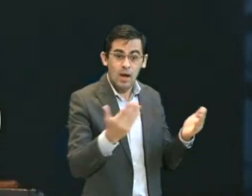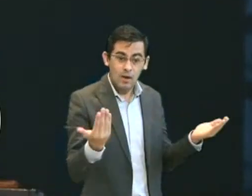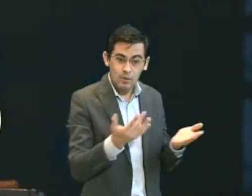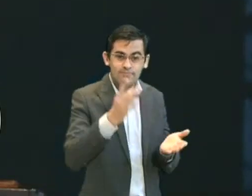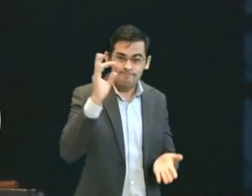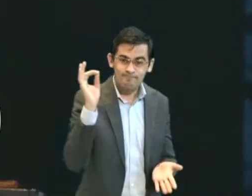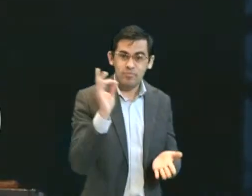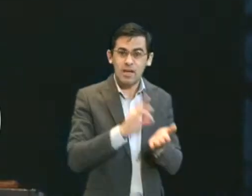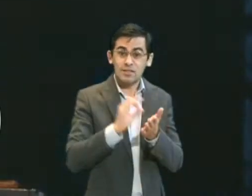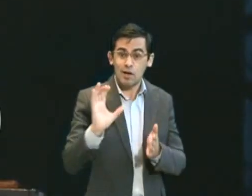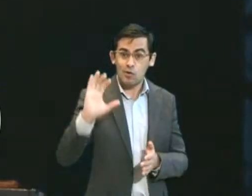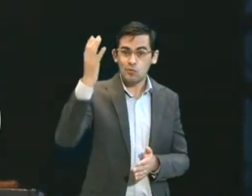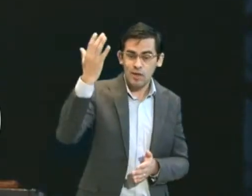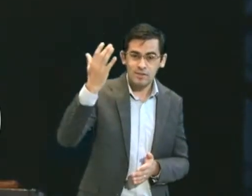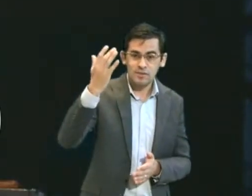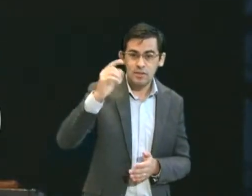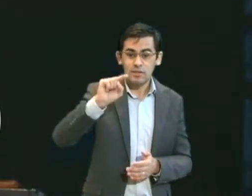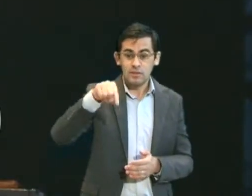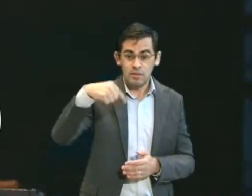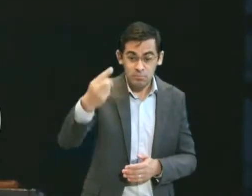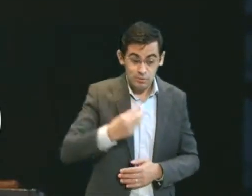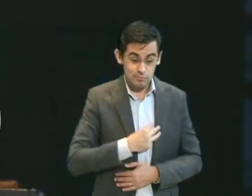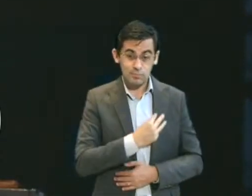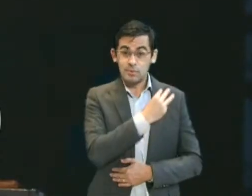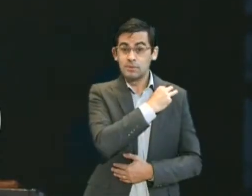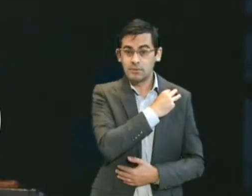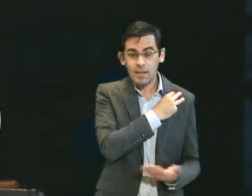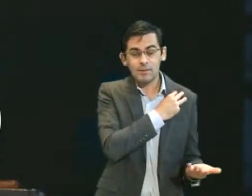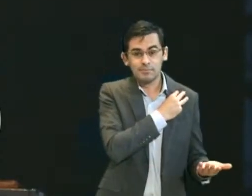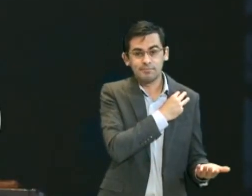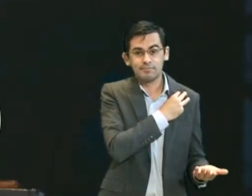torna realidade, depois do ministério.